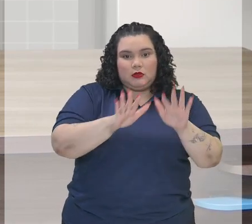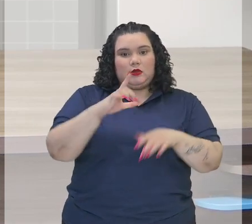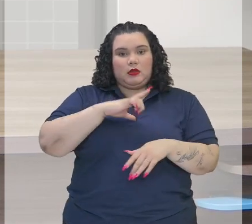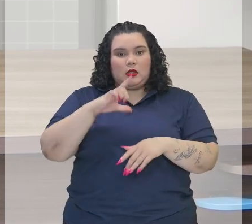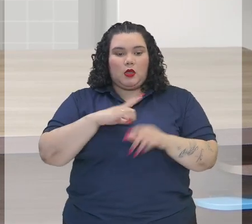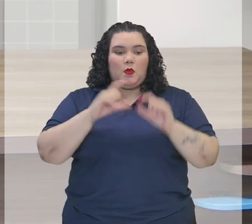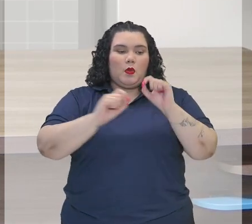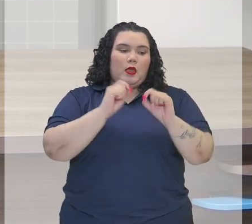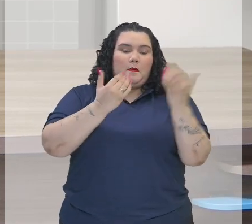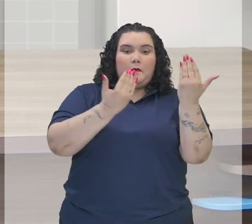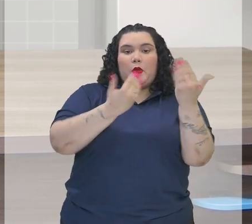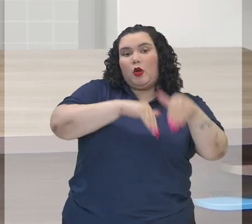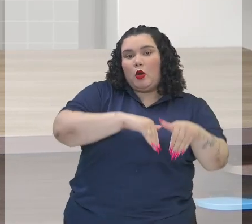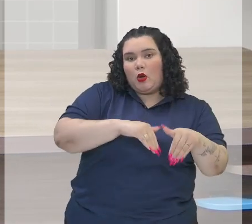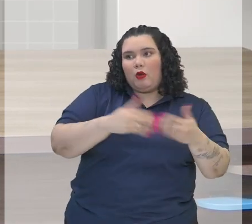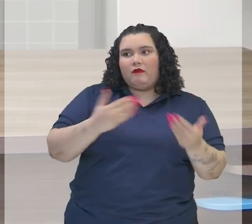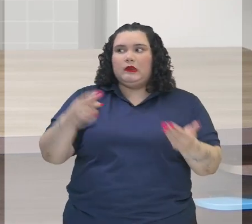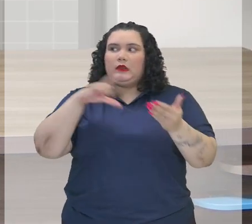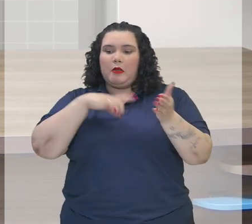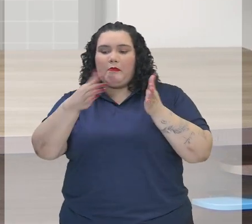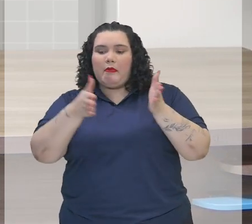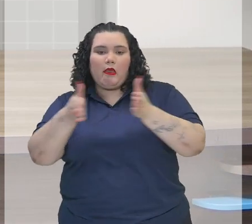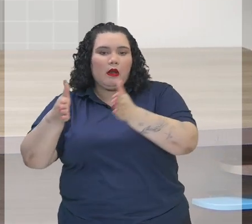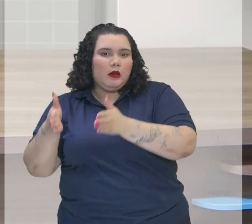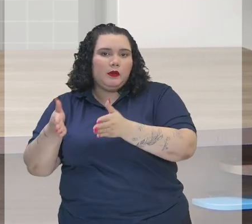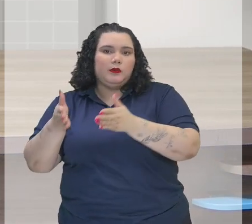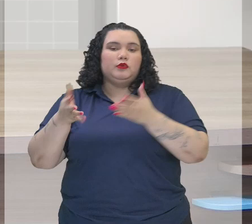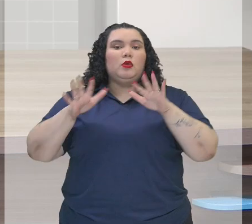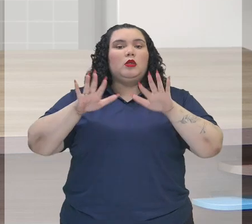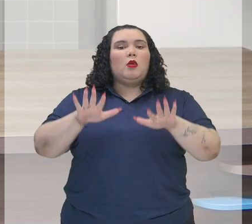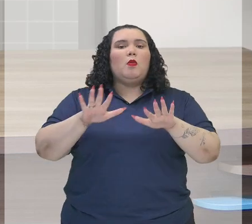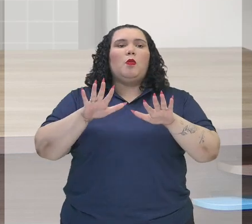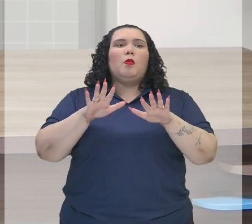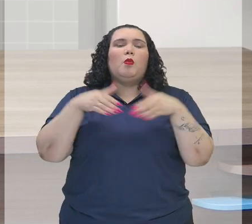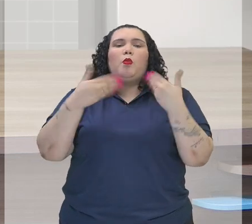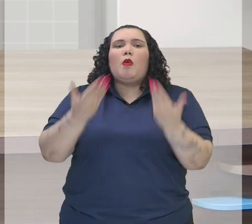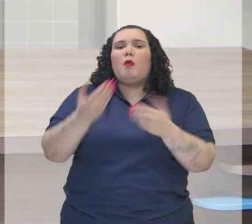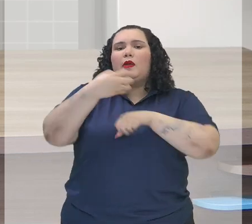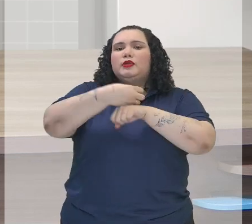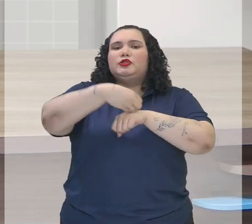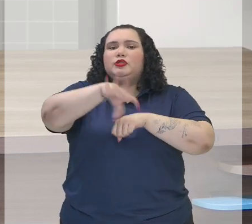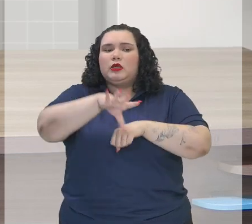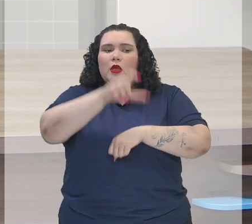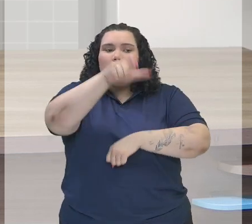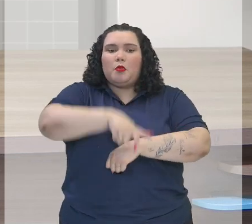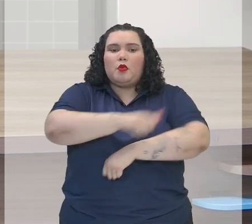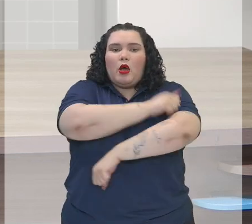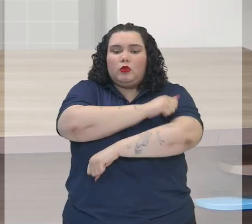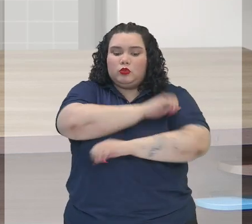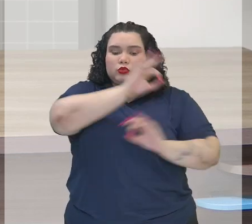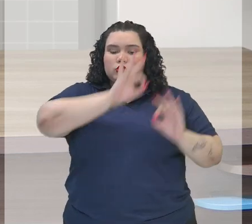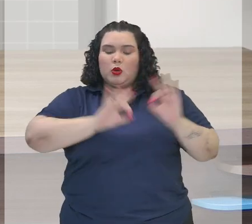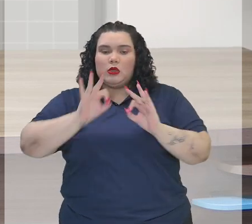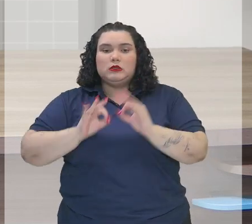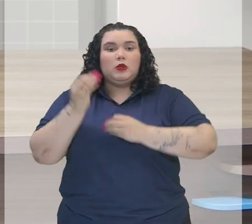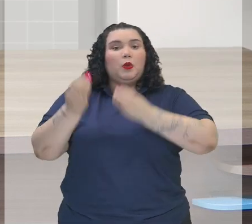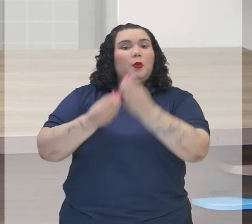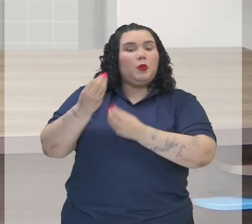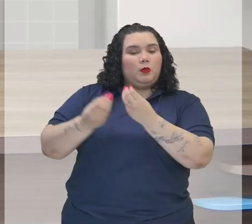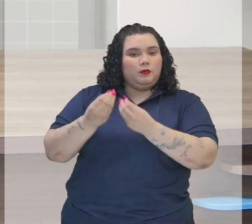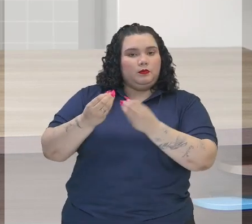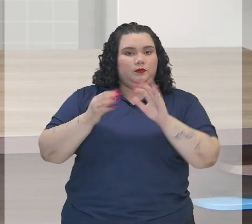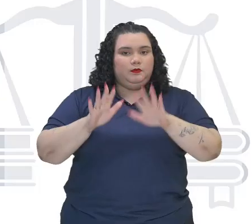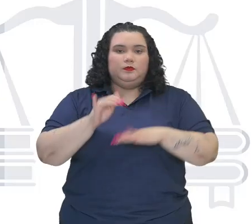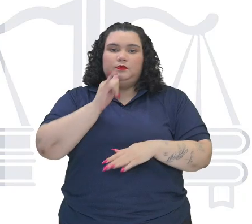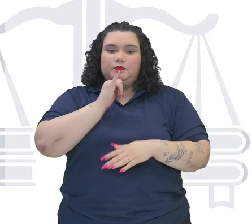existem as avaliações. Então, quais são as dicas de planejamento para esse estudante? Olha só, alguns dos exemplos que a gente tem na